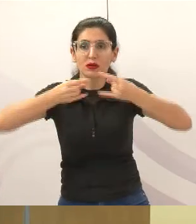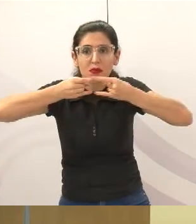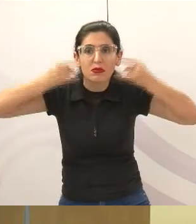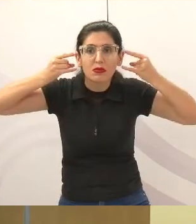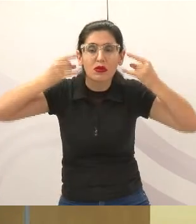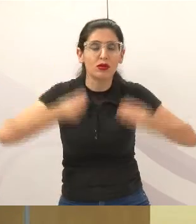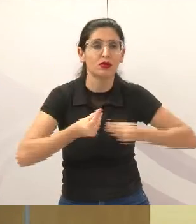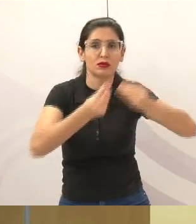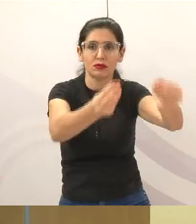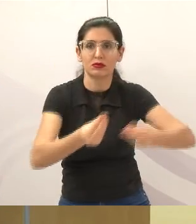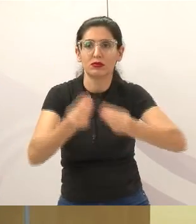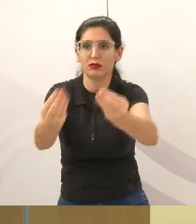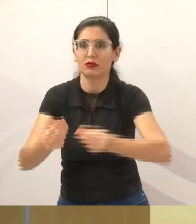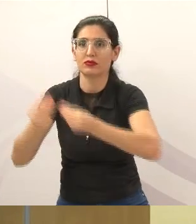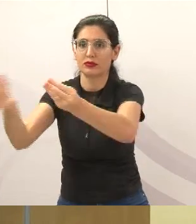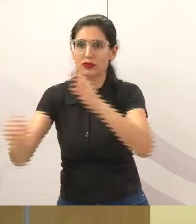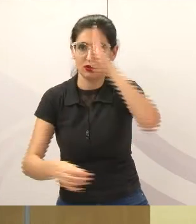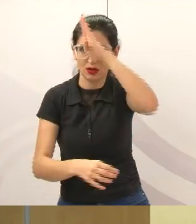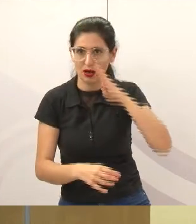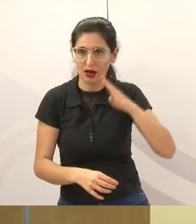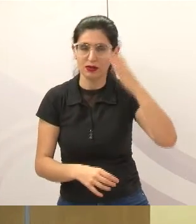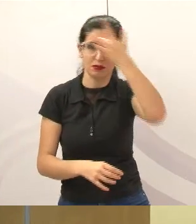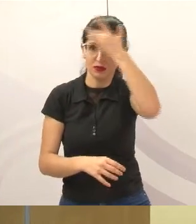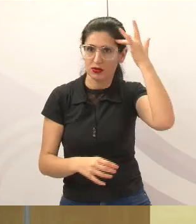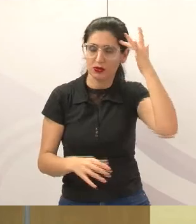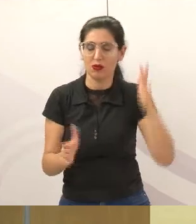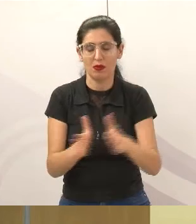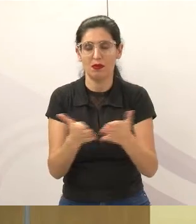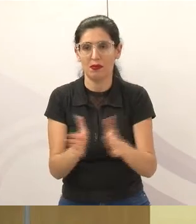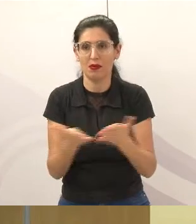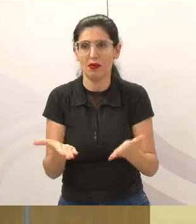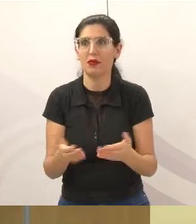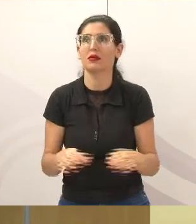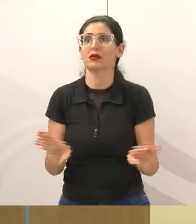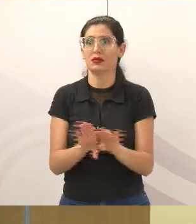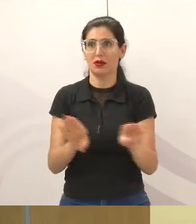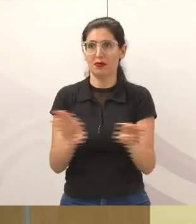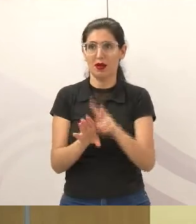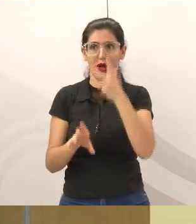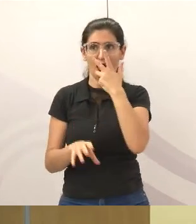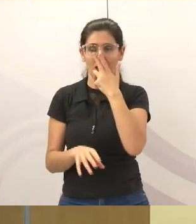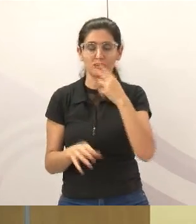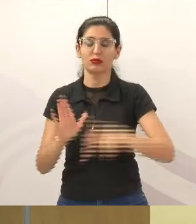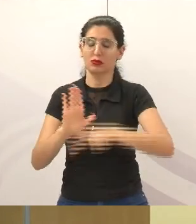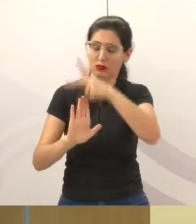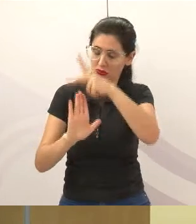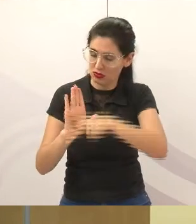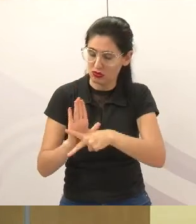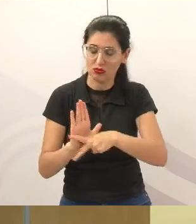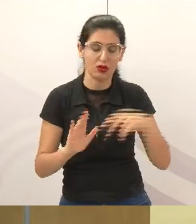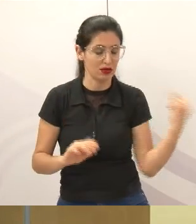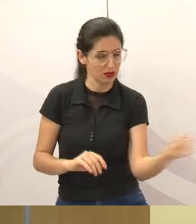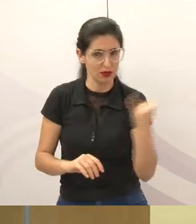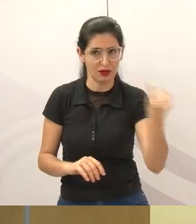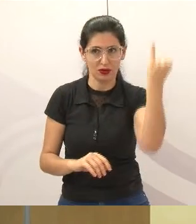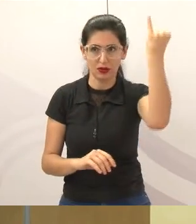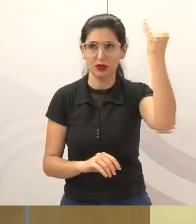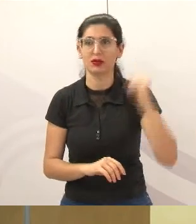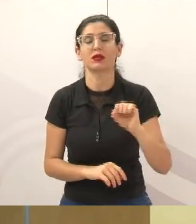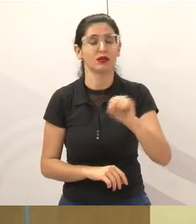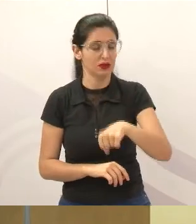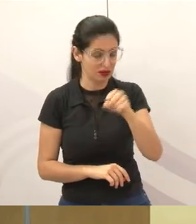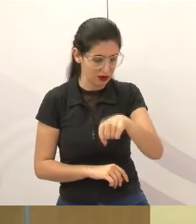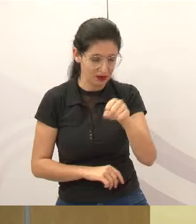gratuita para as pessoas que não têm condições. Então, eu também acho que é um projeto importante, né? Eu acho que o projeto